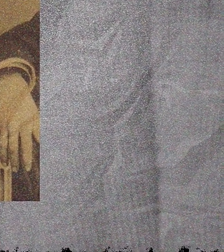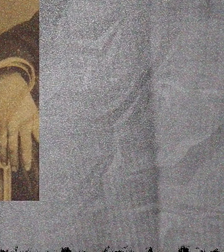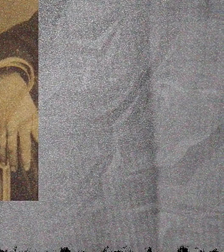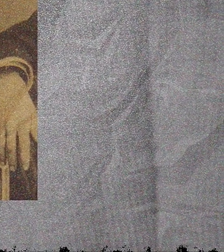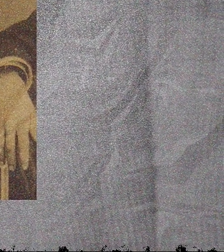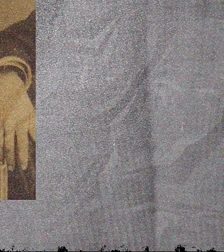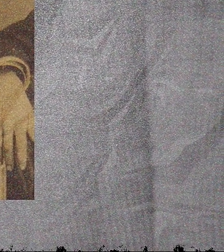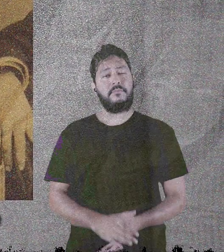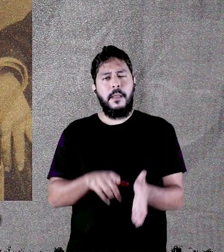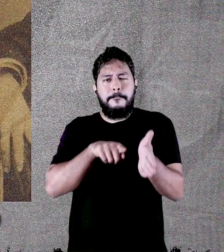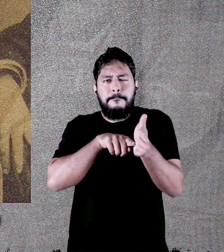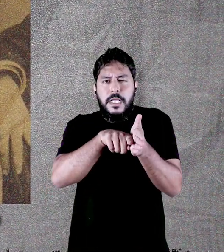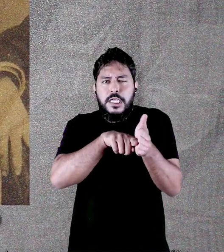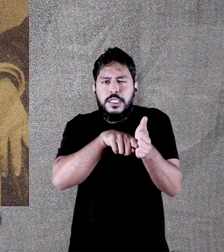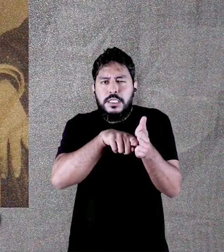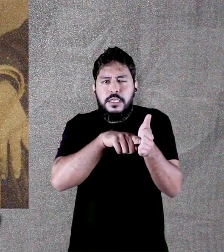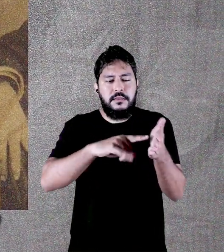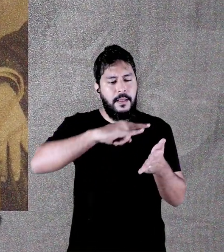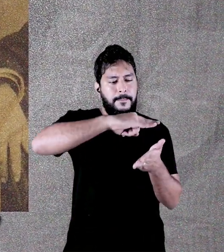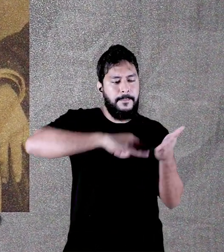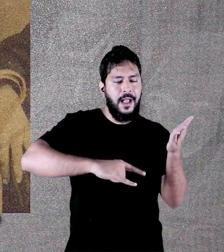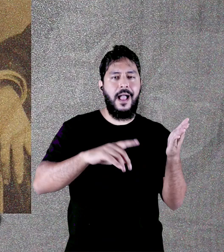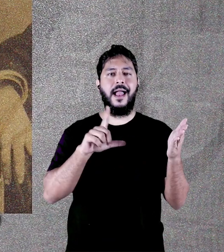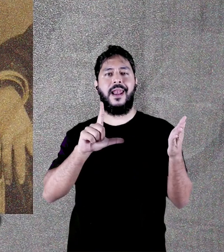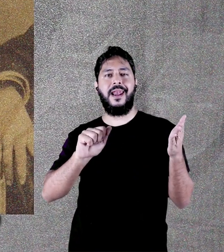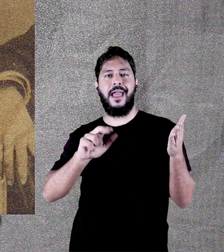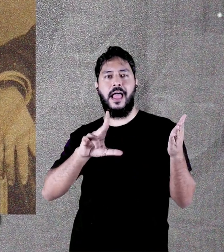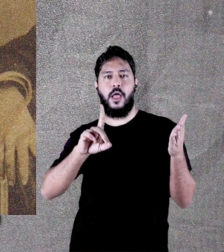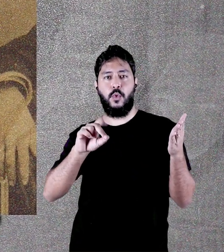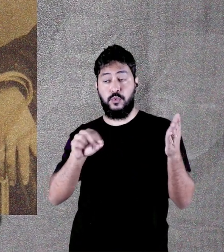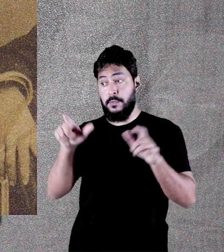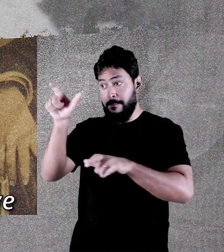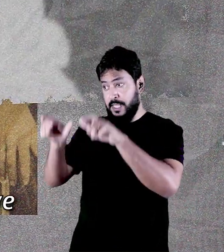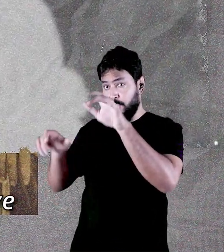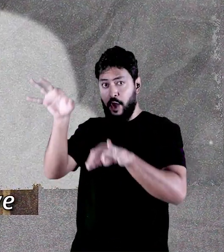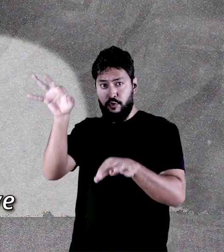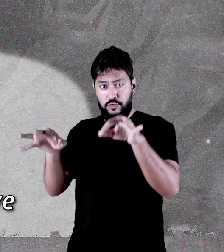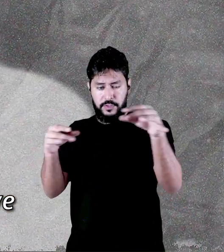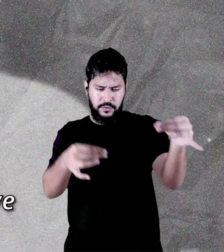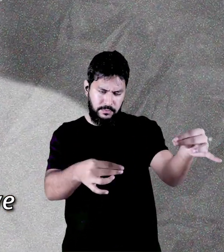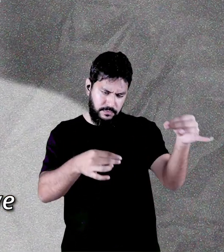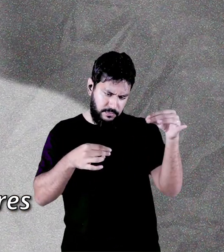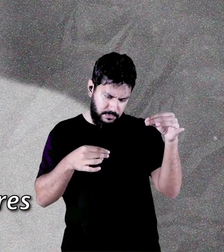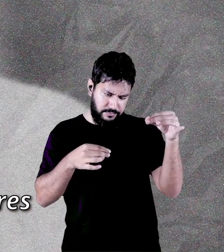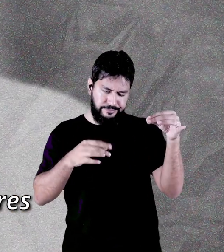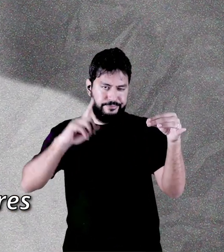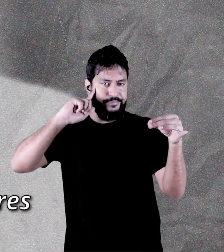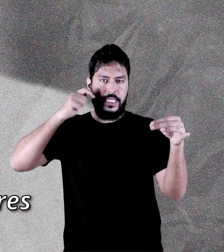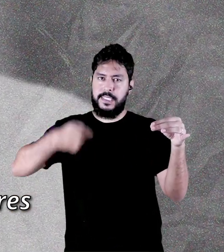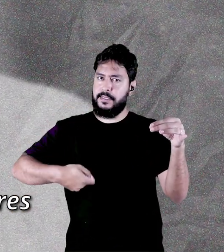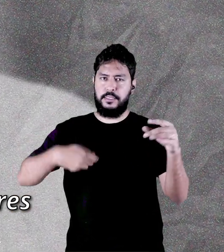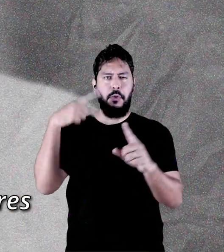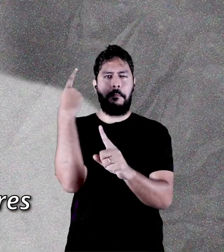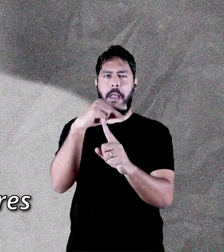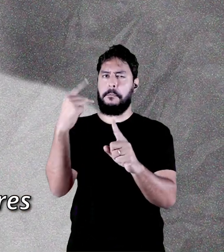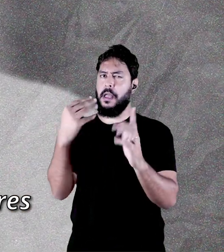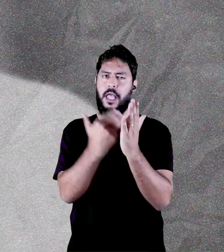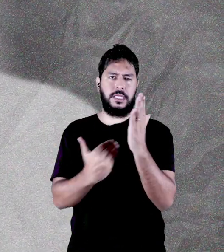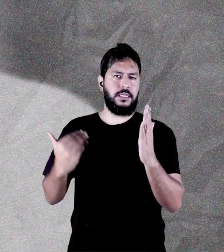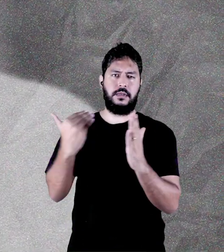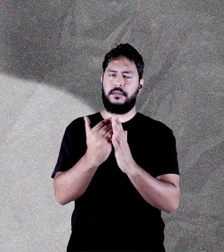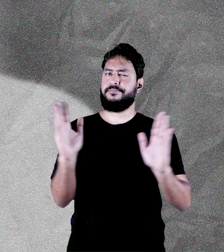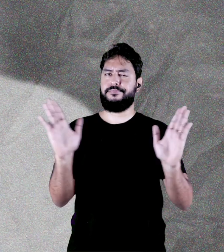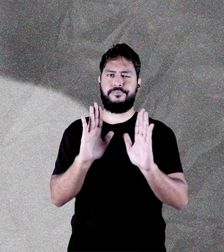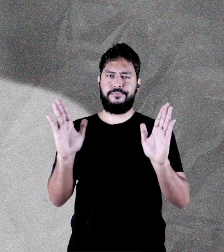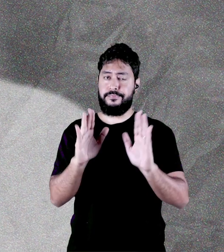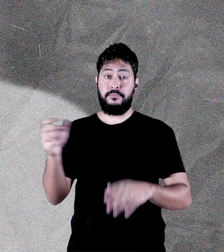XIX. Laudos periciais deram subsídios ao magistrado para que decidisse que não houve excesso de maus-tratos aos menores